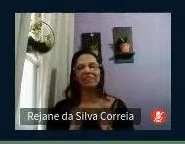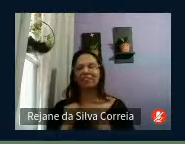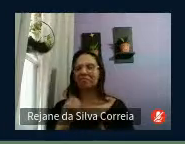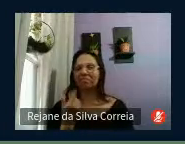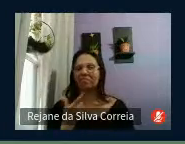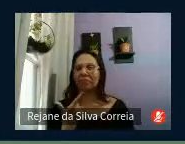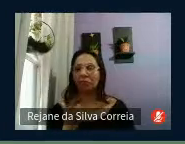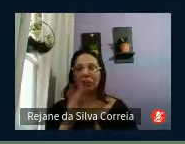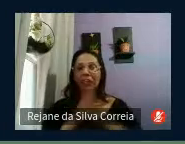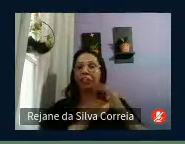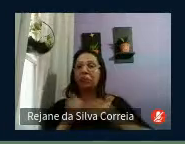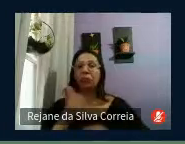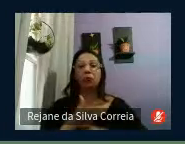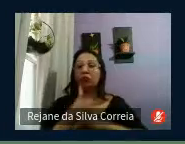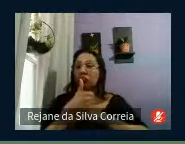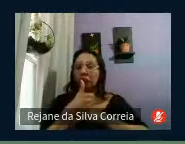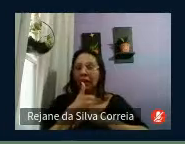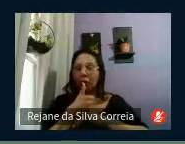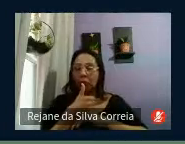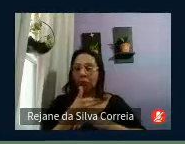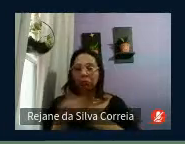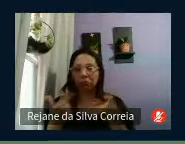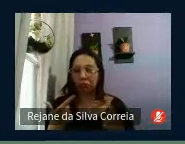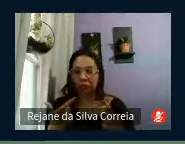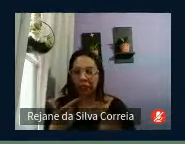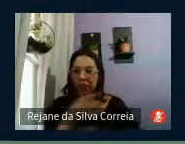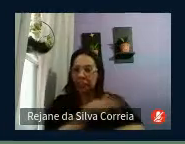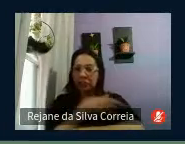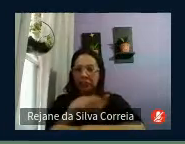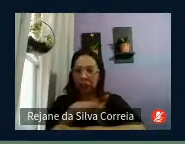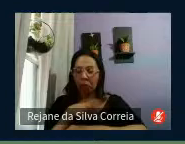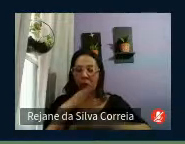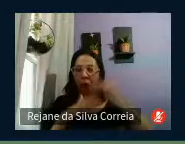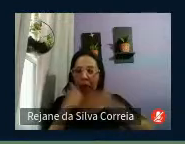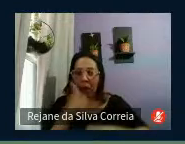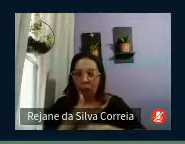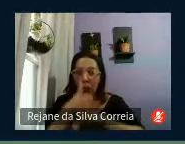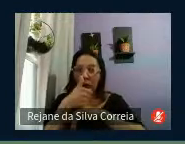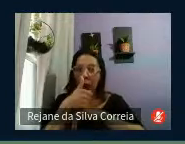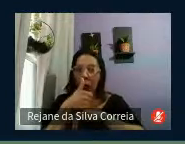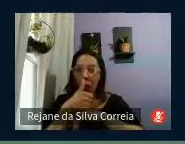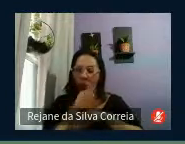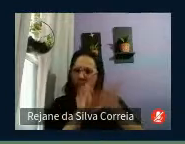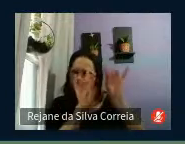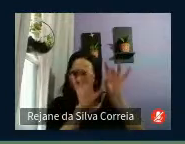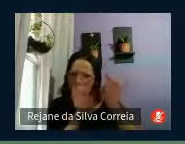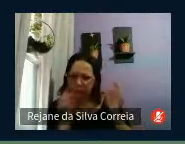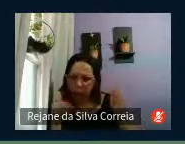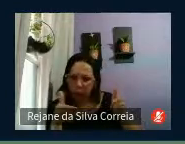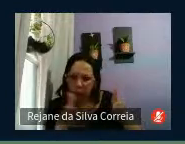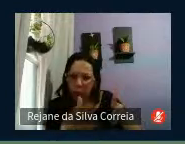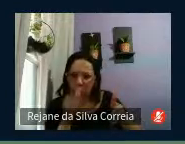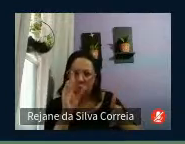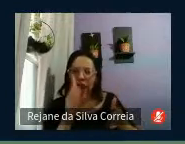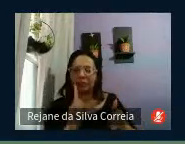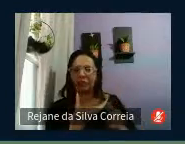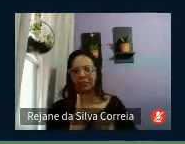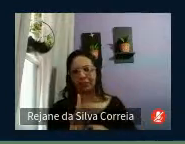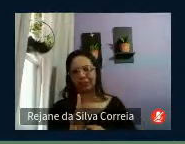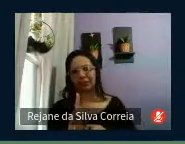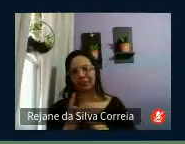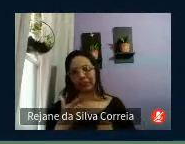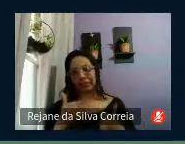profissional especializada, uma pedagoga especializada nessas especificidades ou nas especificidades que eu